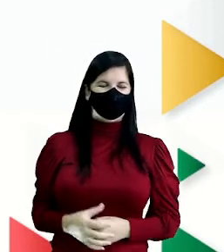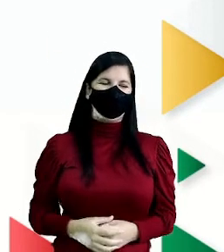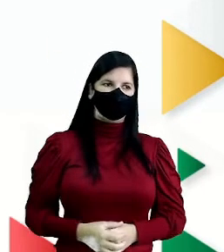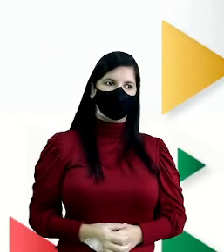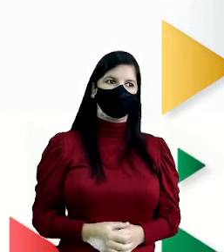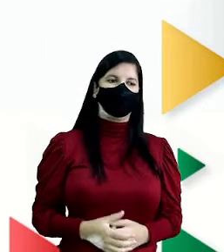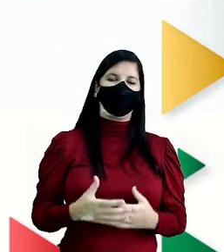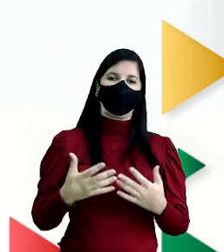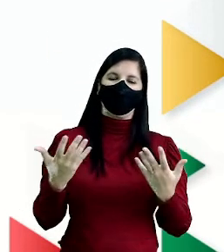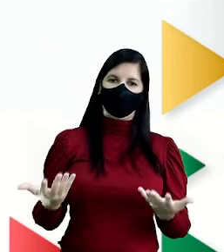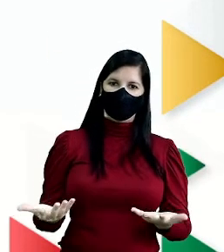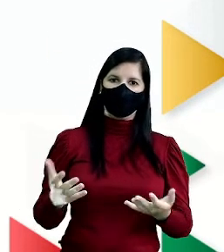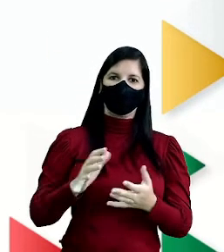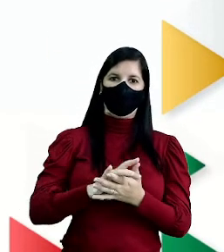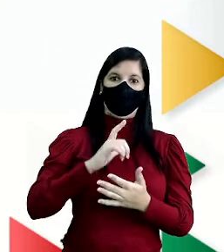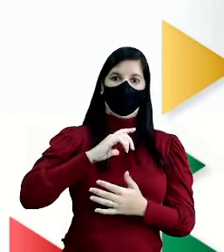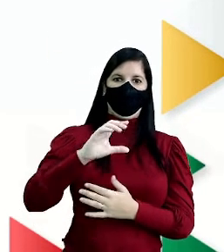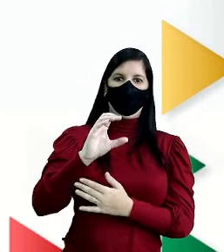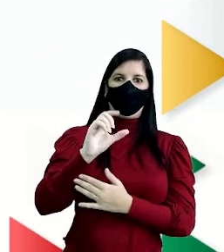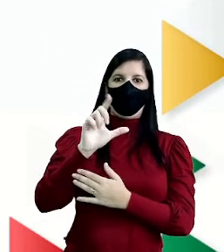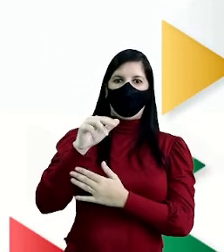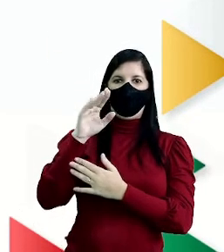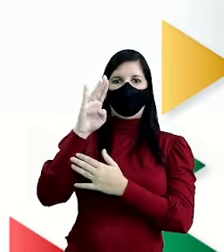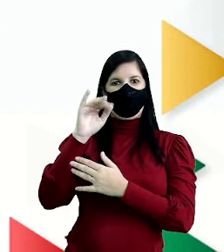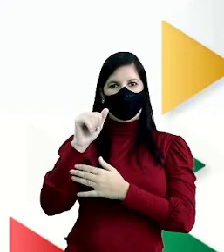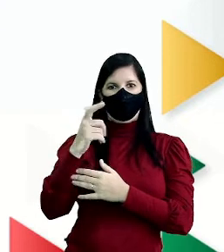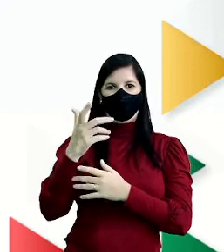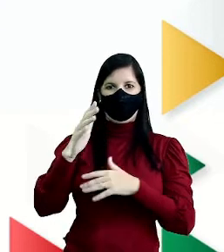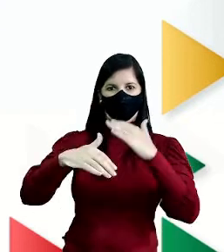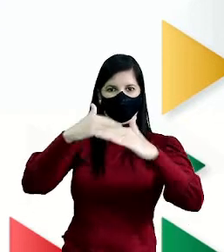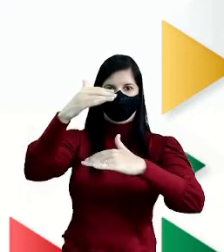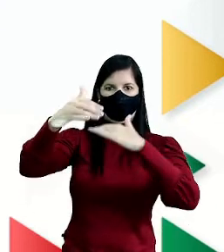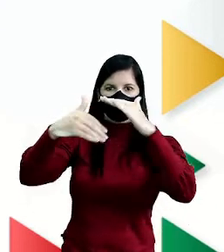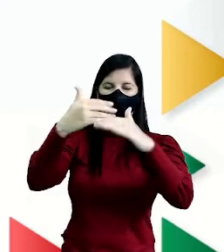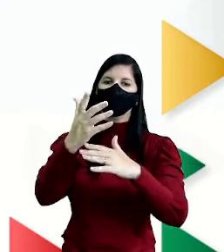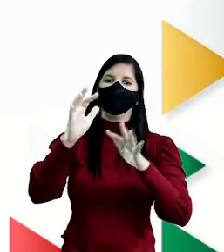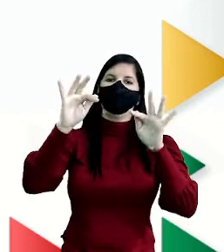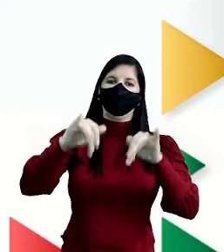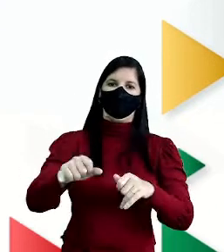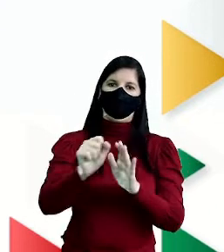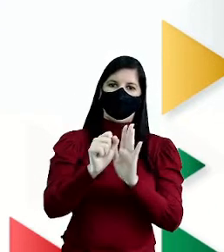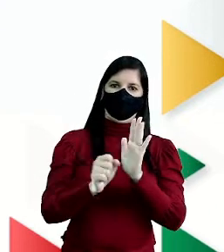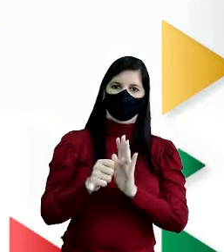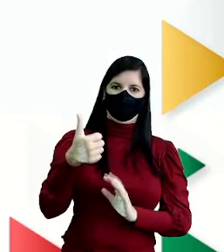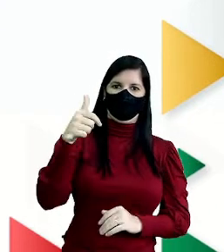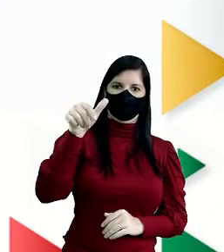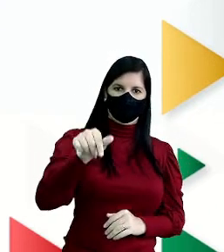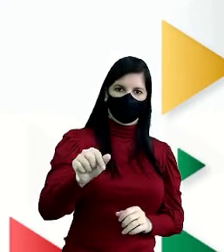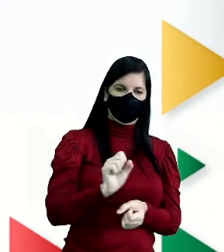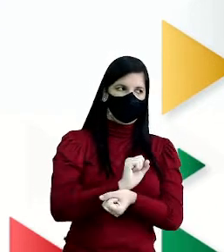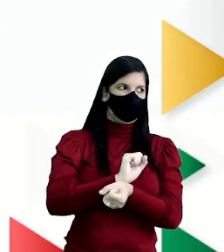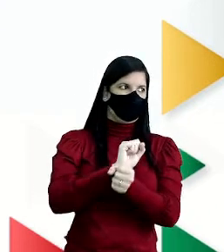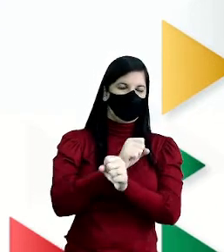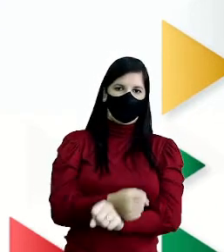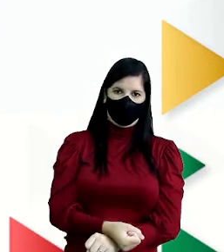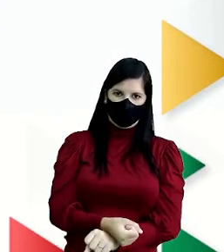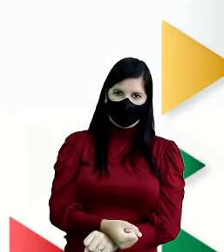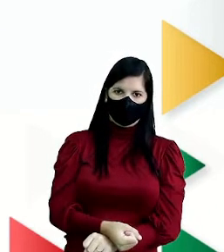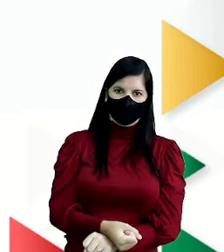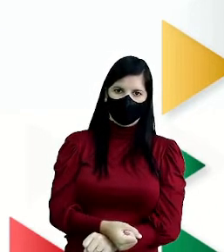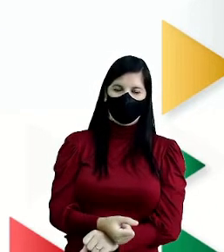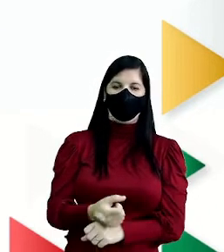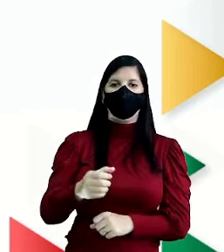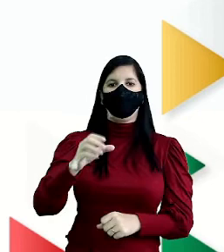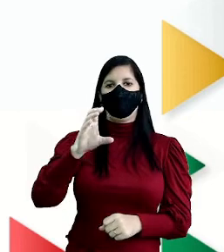Colômbia, temos a dança desenvolvida na costa da Colômbia no final do século XVII pelos escravos, a cúmbia,